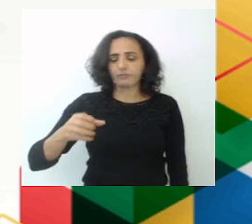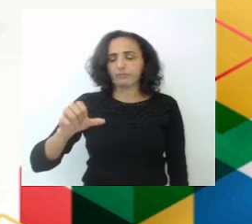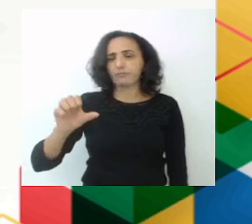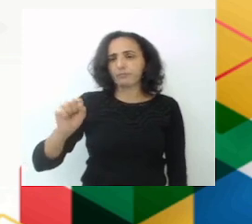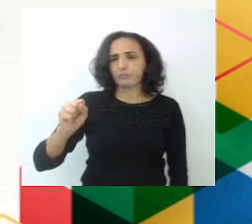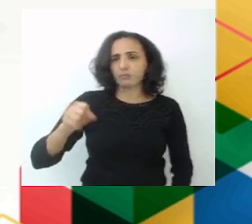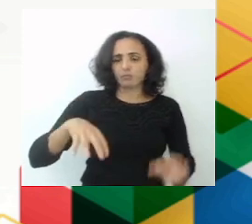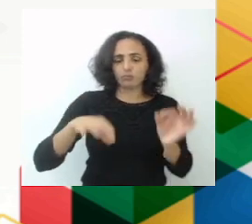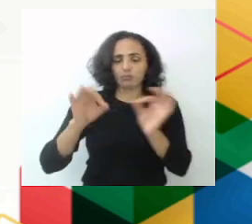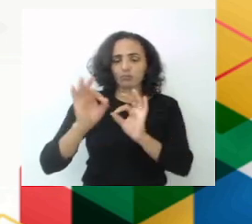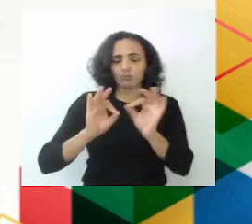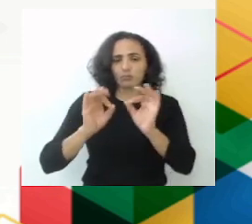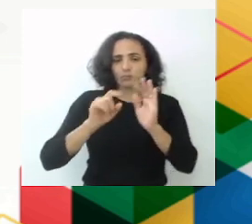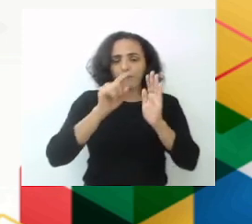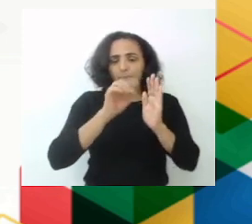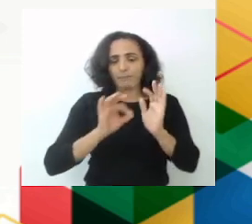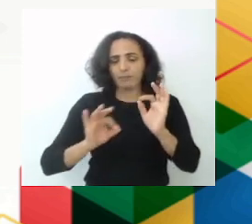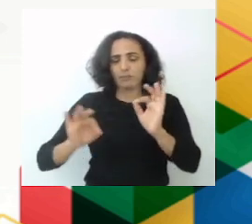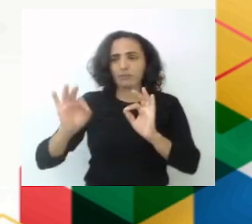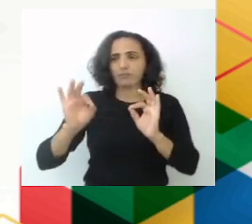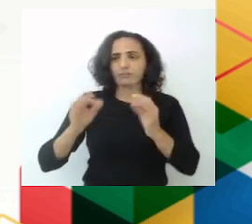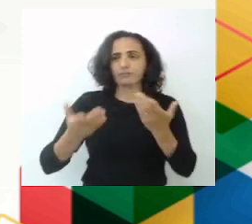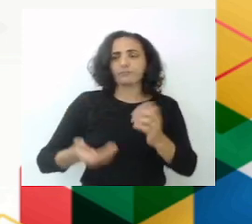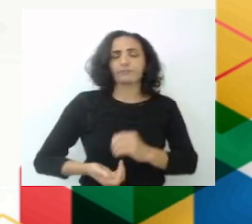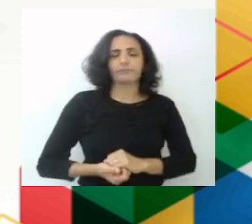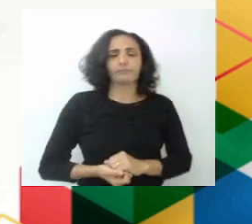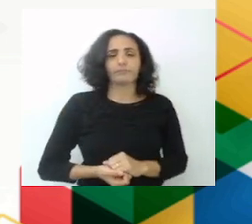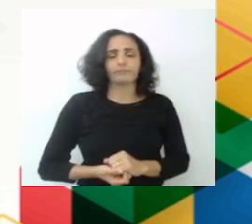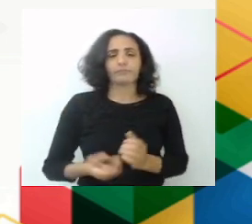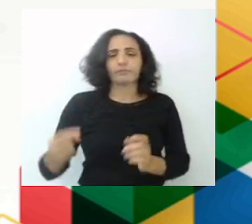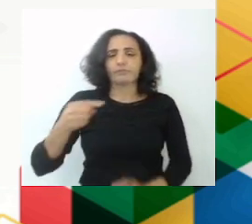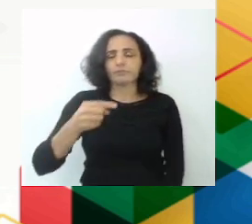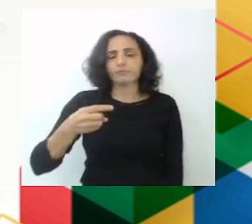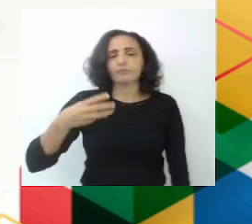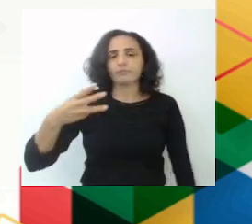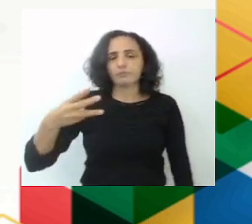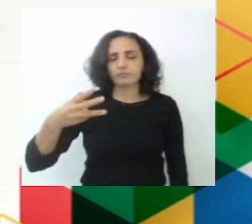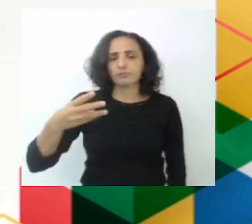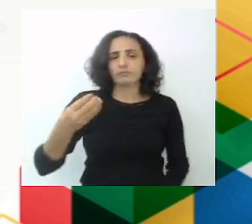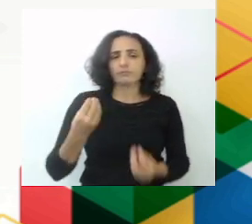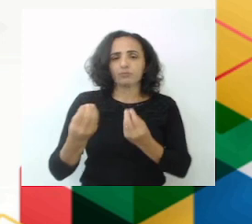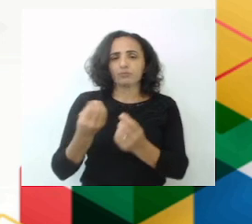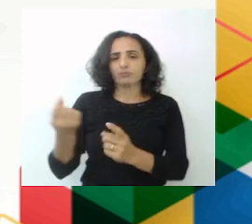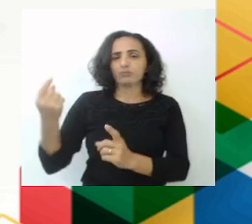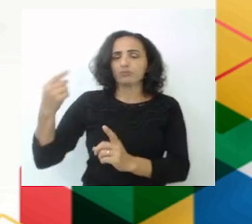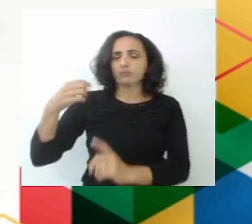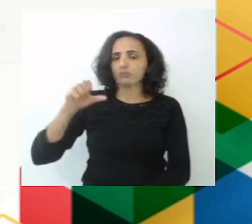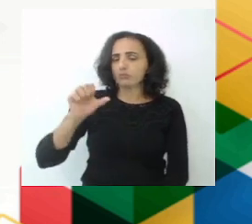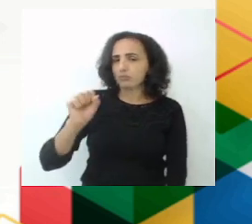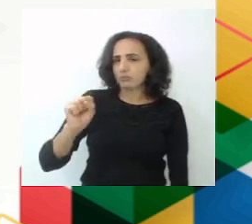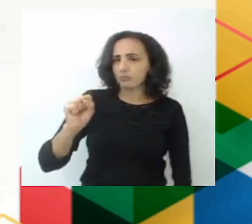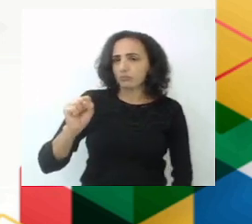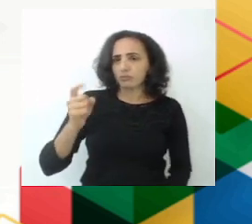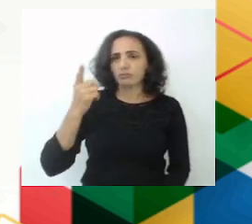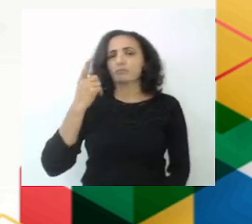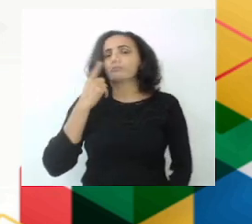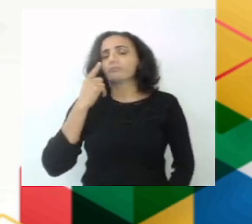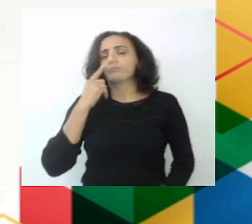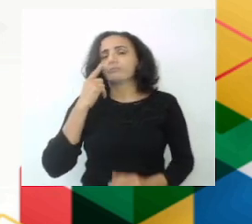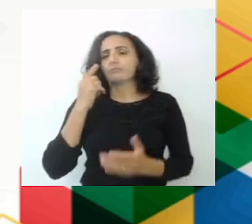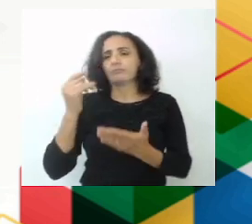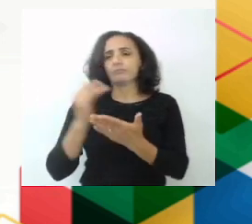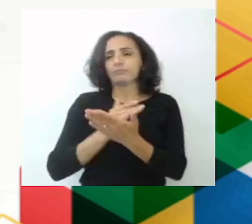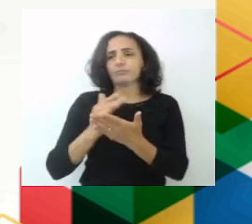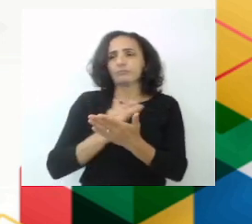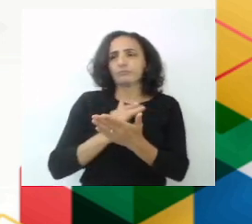plano cartesiano. Vamos lá. Então, menos 3, 8. O menos 3 está na esquerda, né? Menos 3